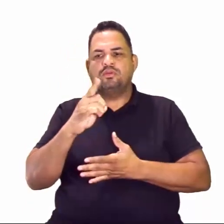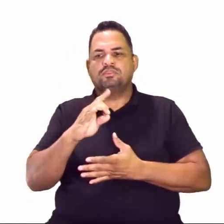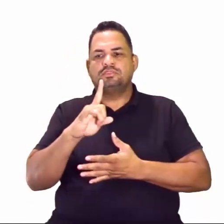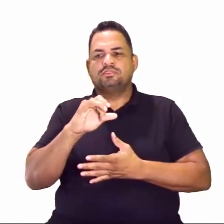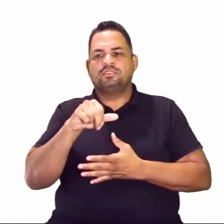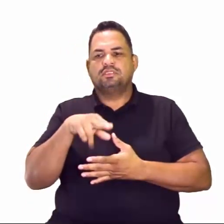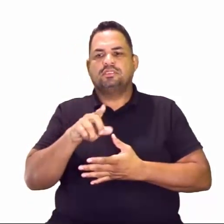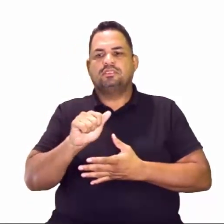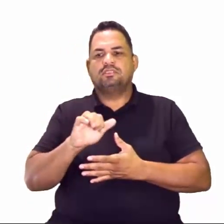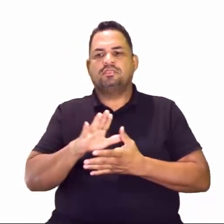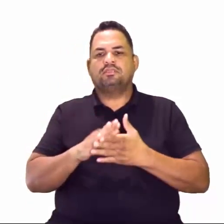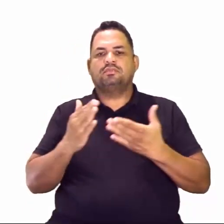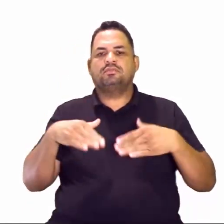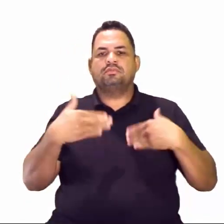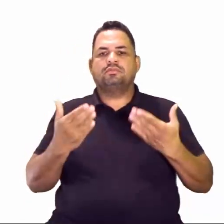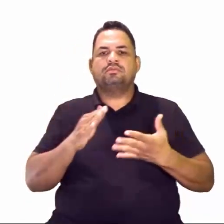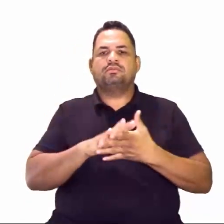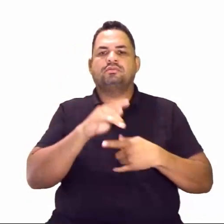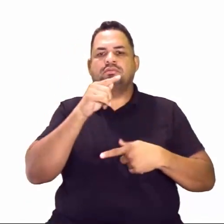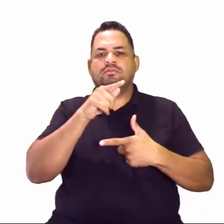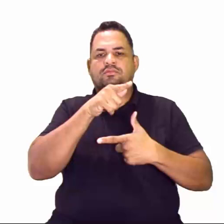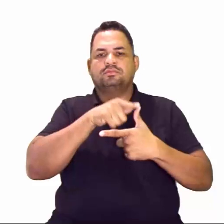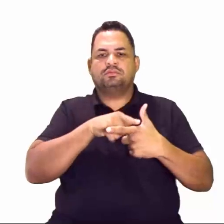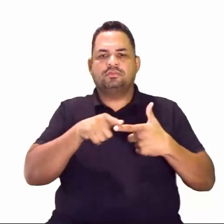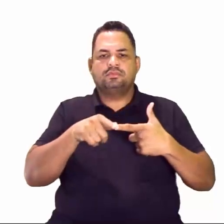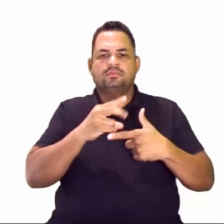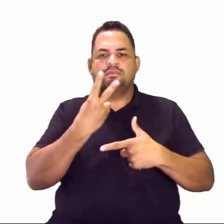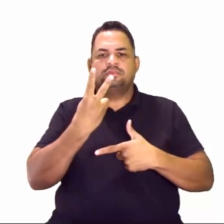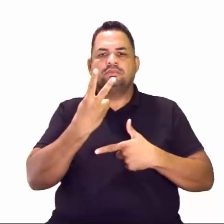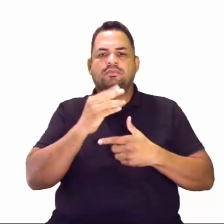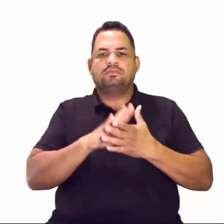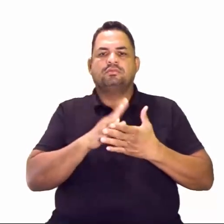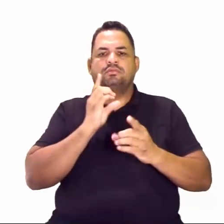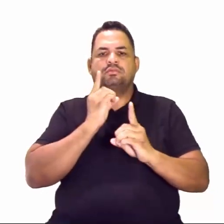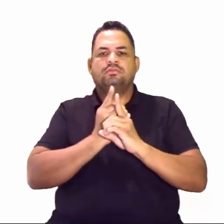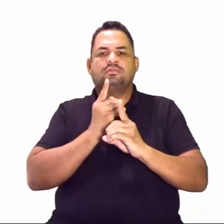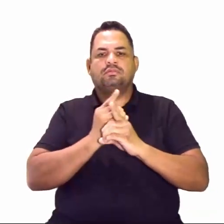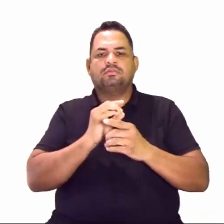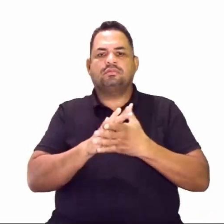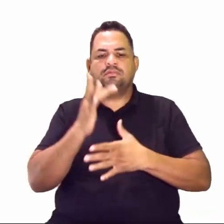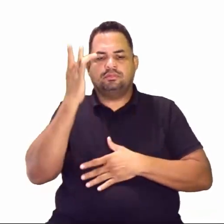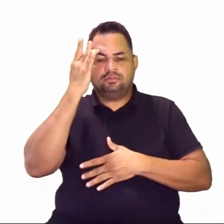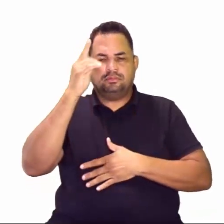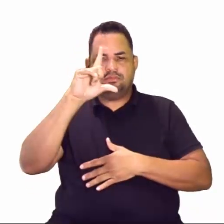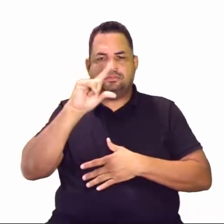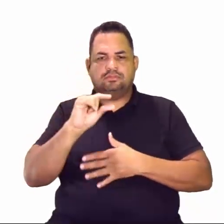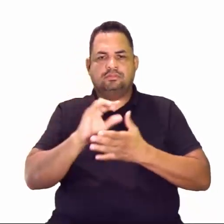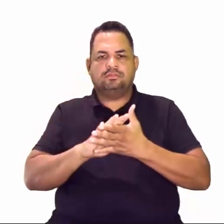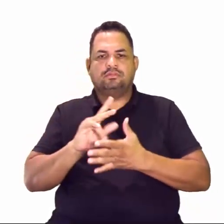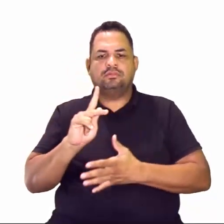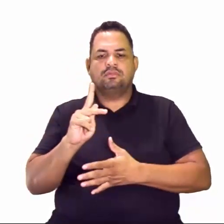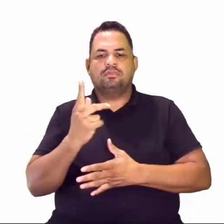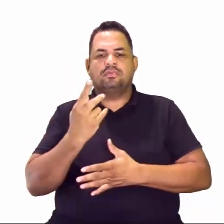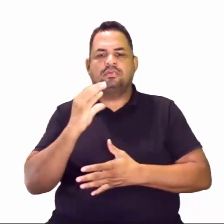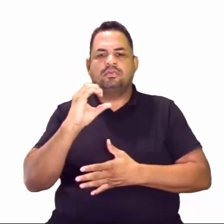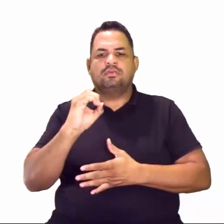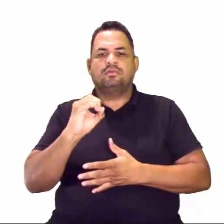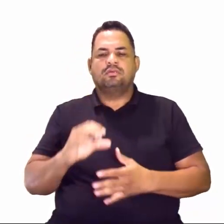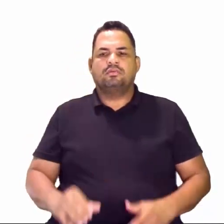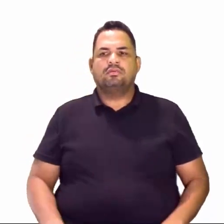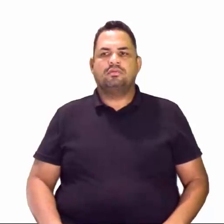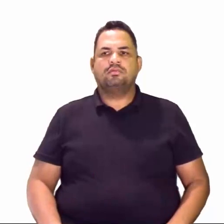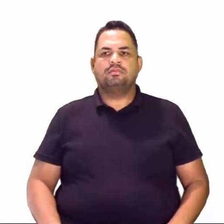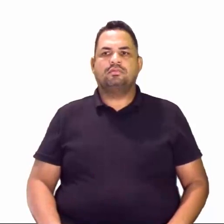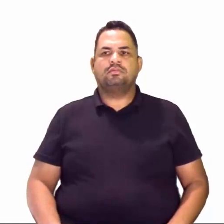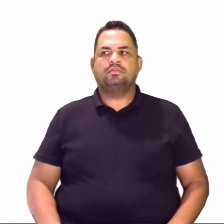H2O2, quando dividido por 2, nós chegamos à fórmula mínima que era HO. Então, meu